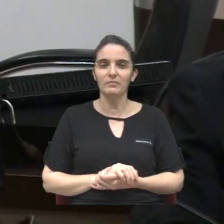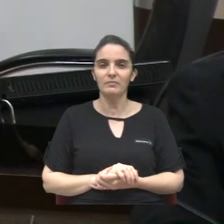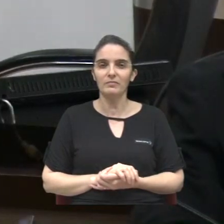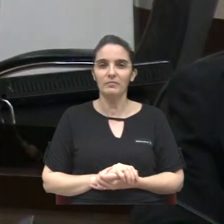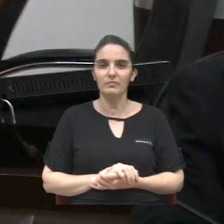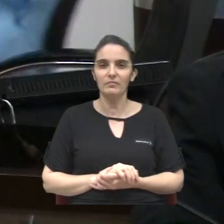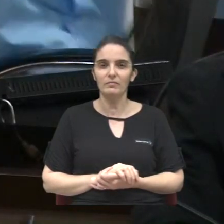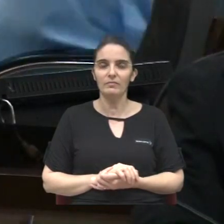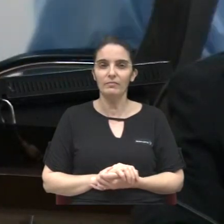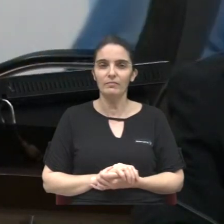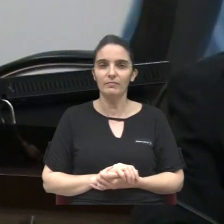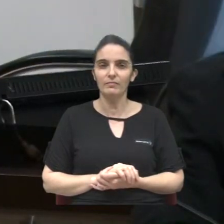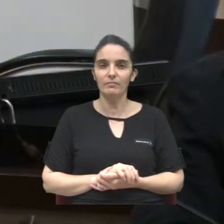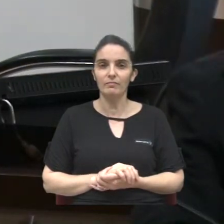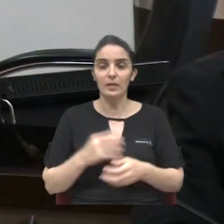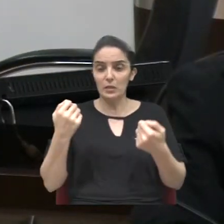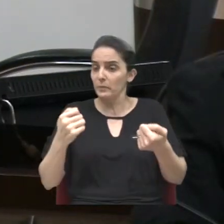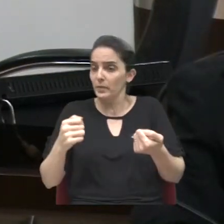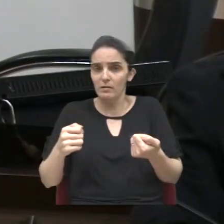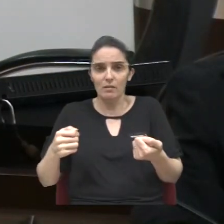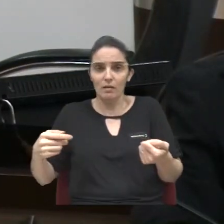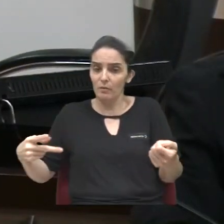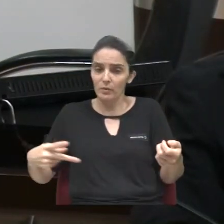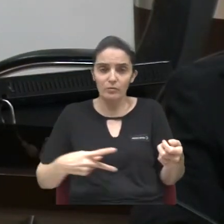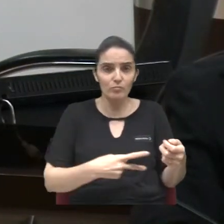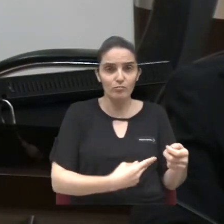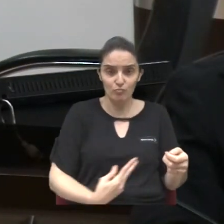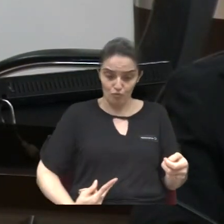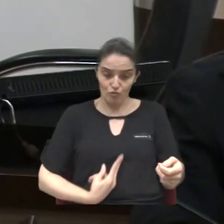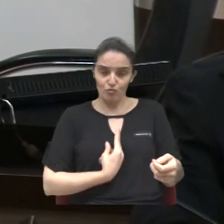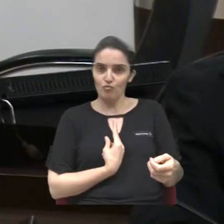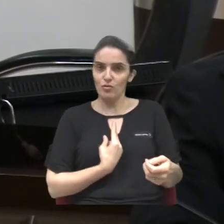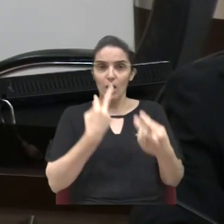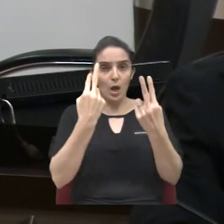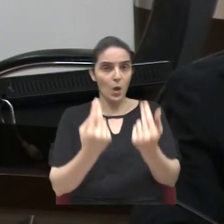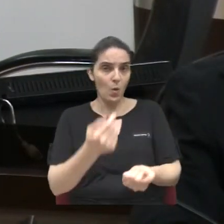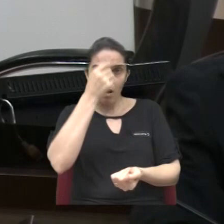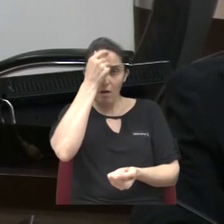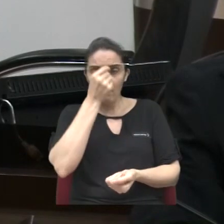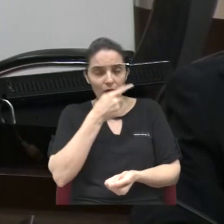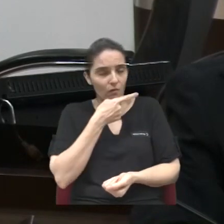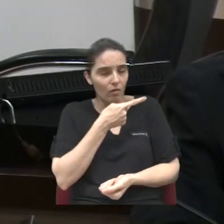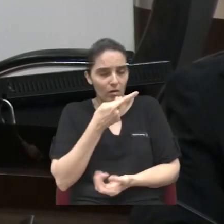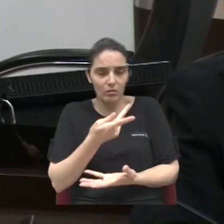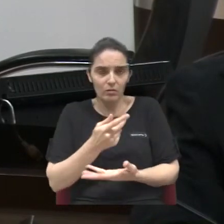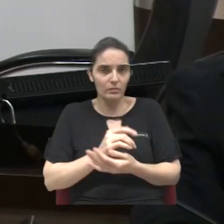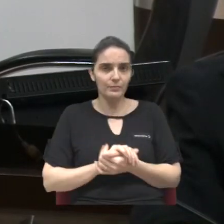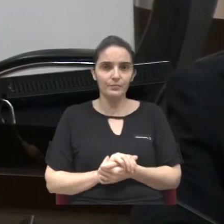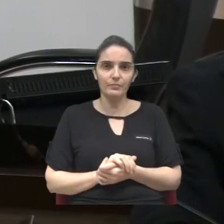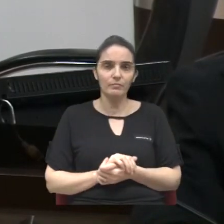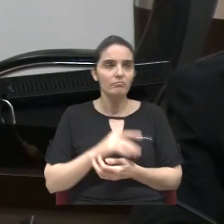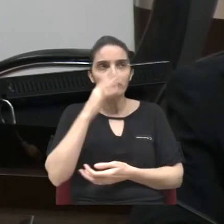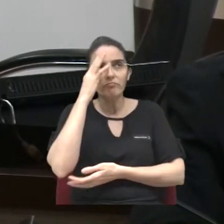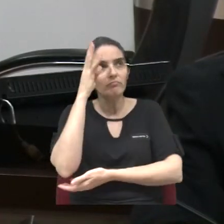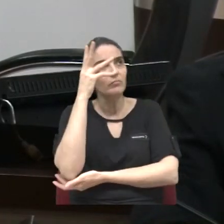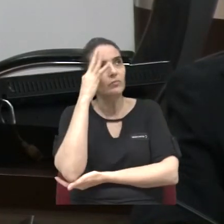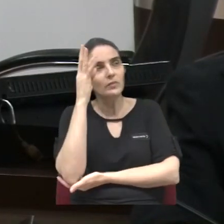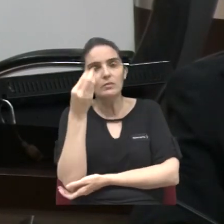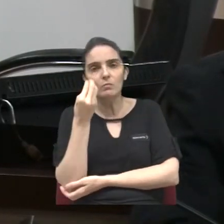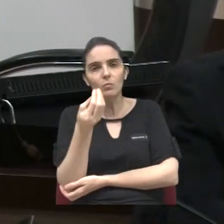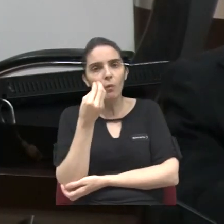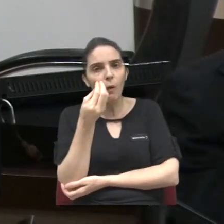repente, uma cirurgia dessa que foi feita, e como você bem colocou, eu imagino como deve ser